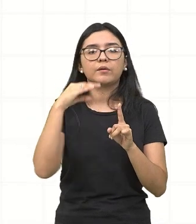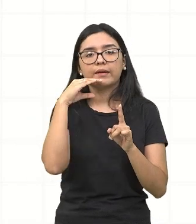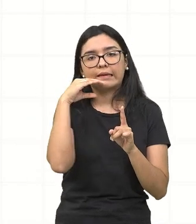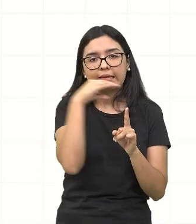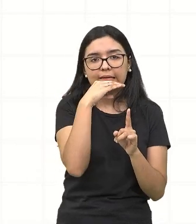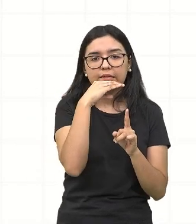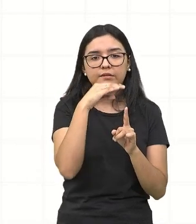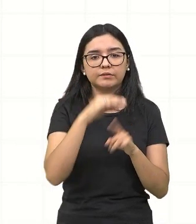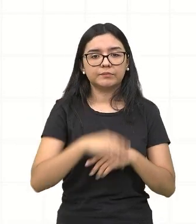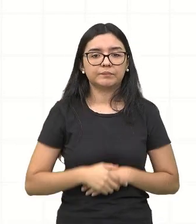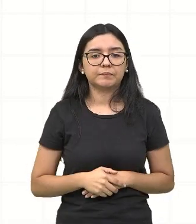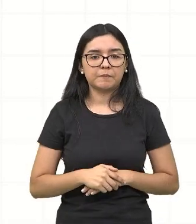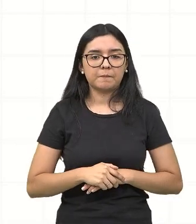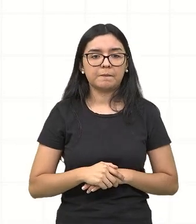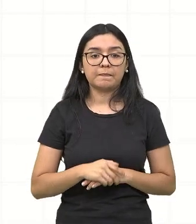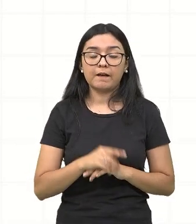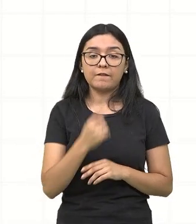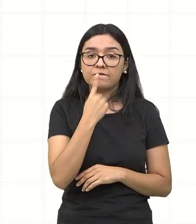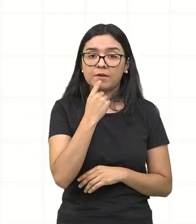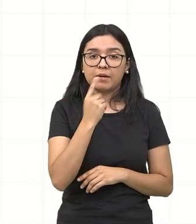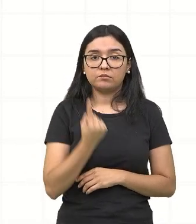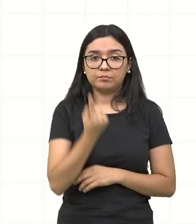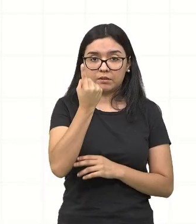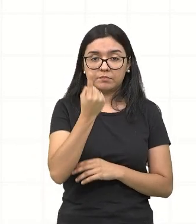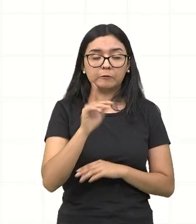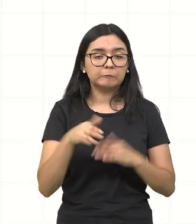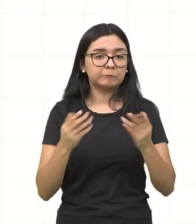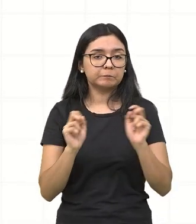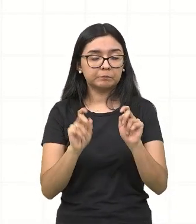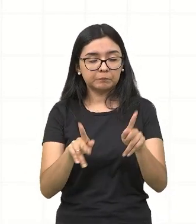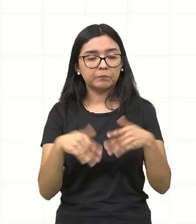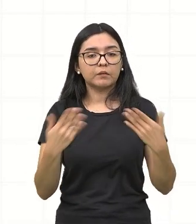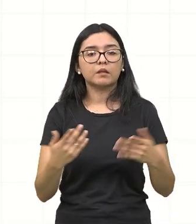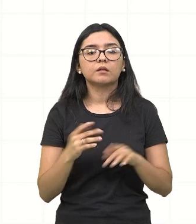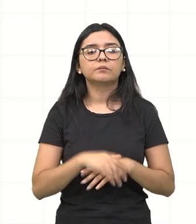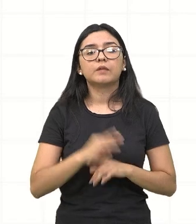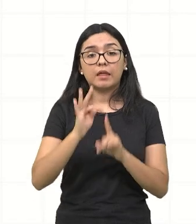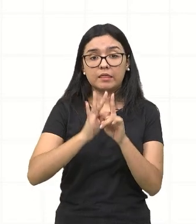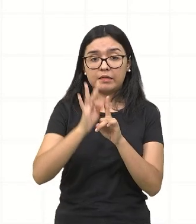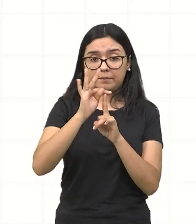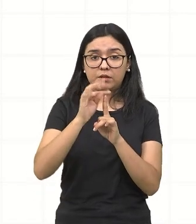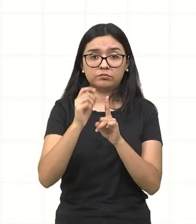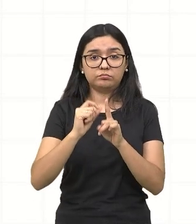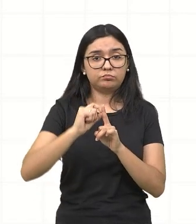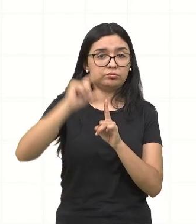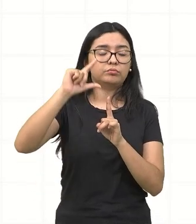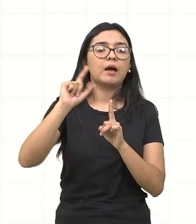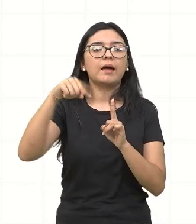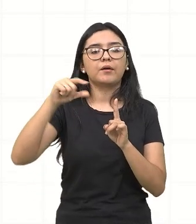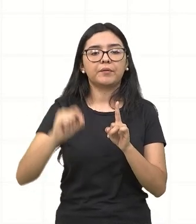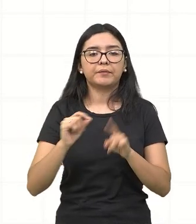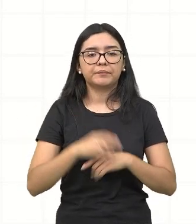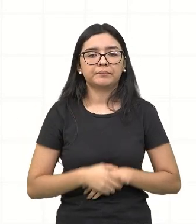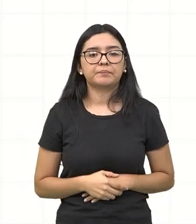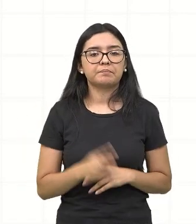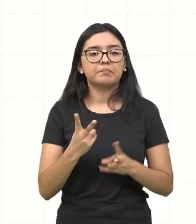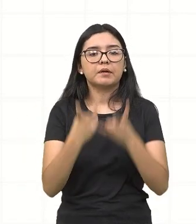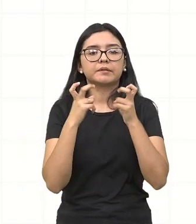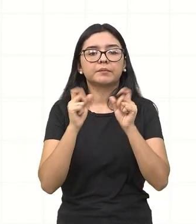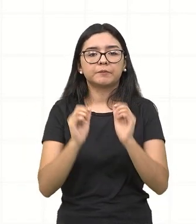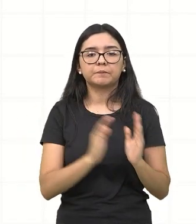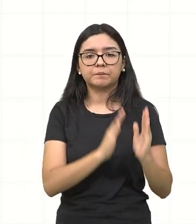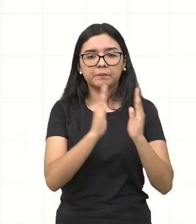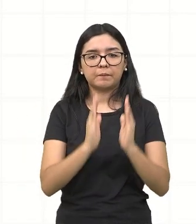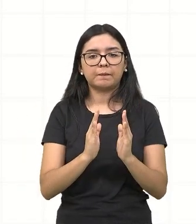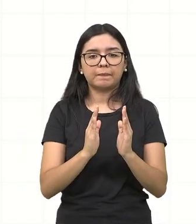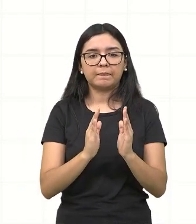máxima está com essa setinha vermelha, tá bom? Então, a maior prevista está aqui, ó. O